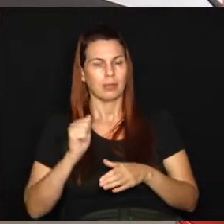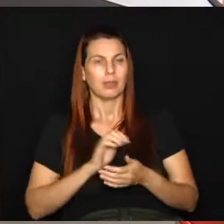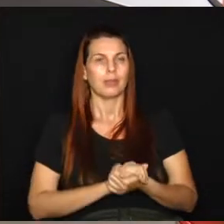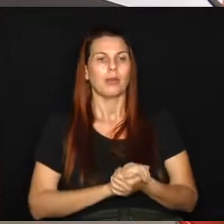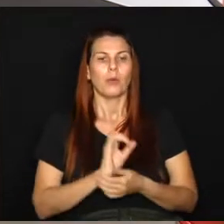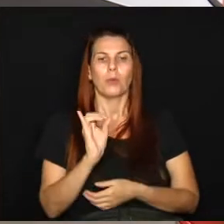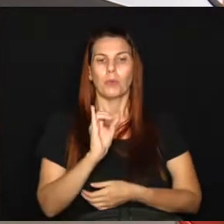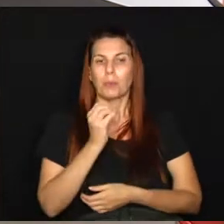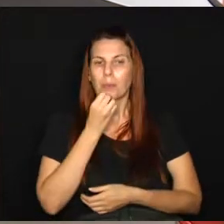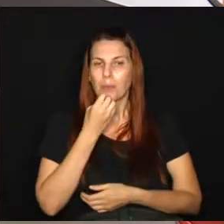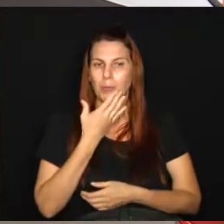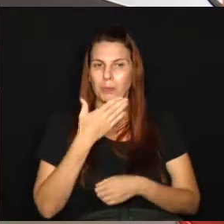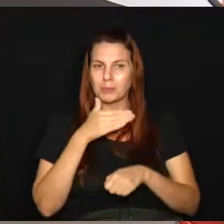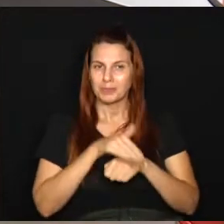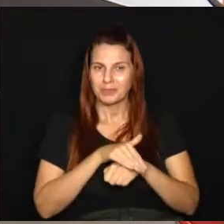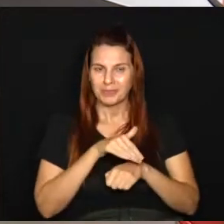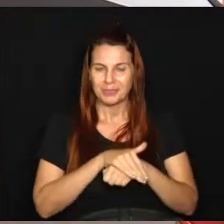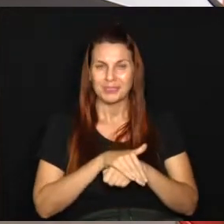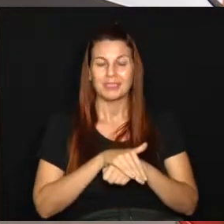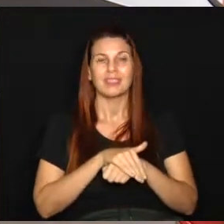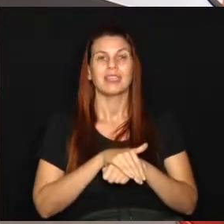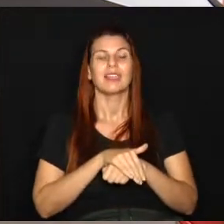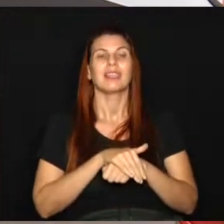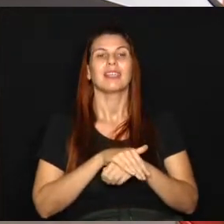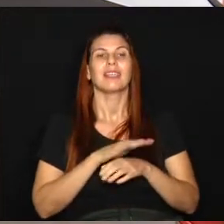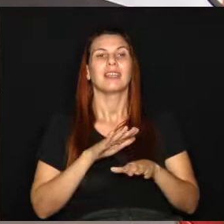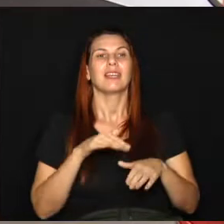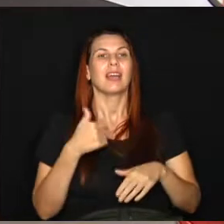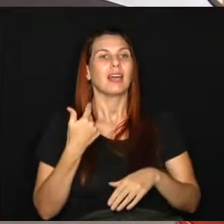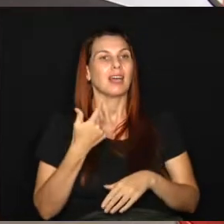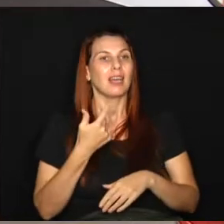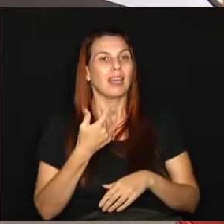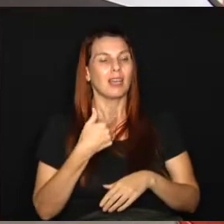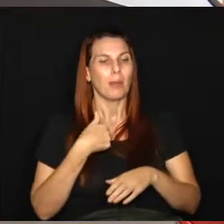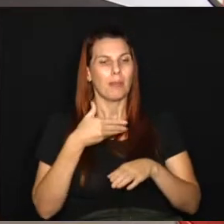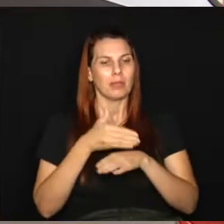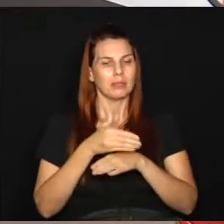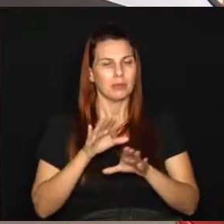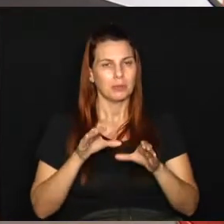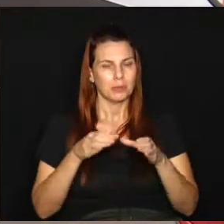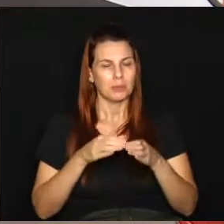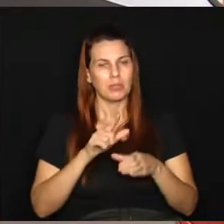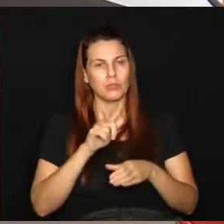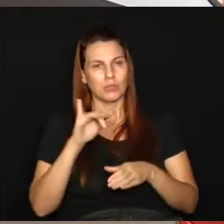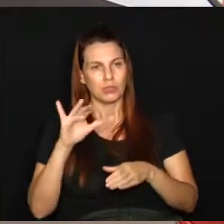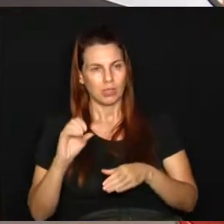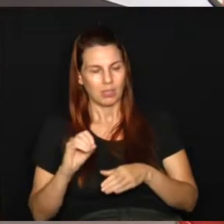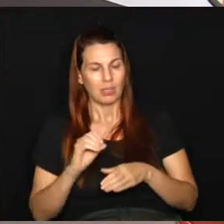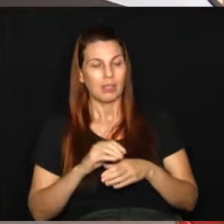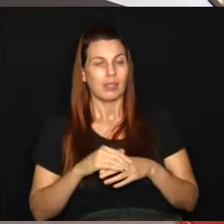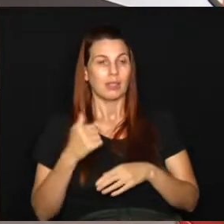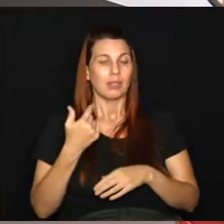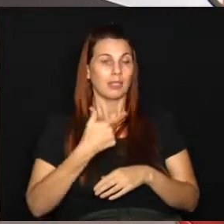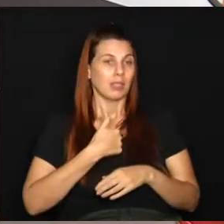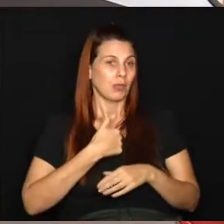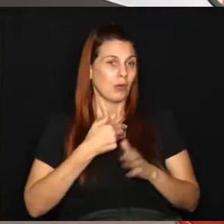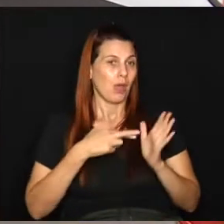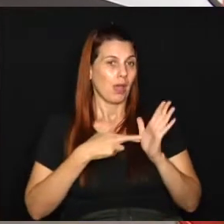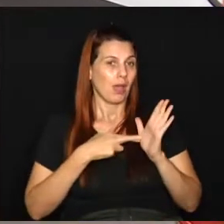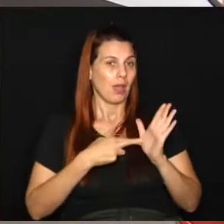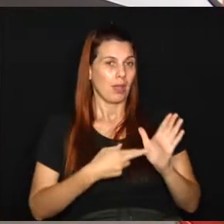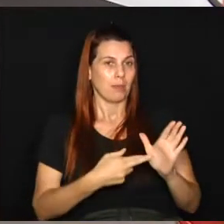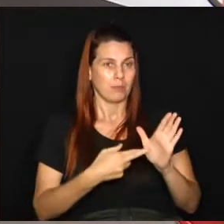Boa noite. Eu faço parte da BMGEL, como a Mariana falou, e eu estou aqui como